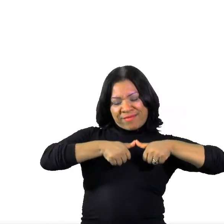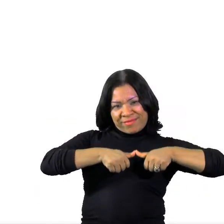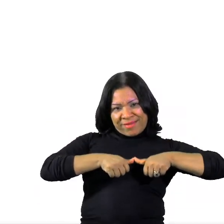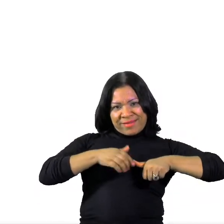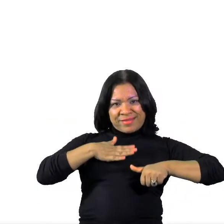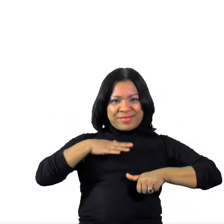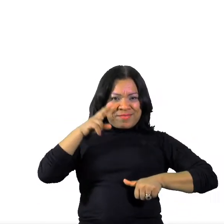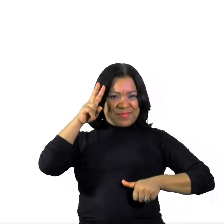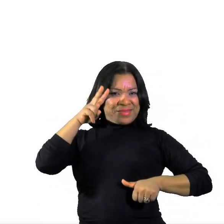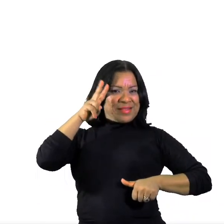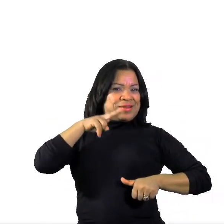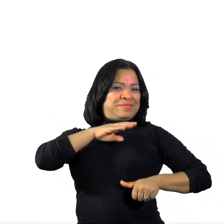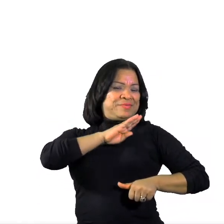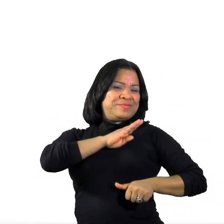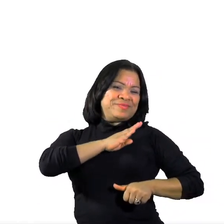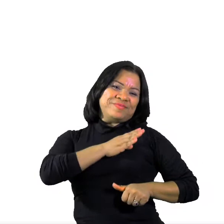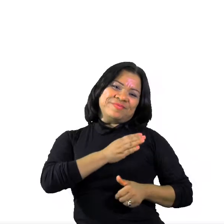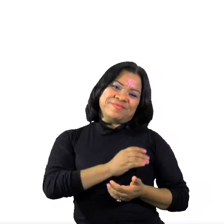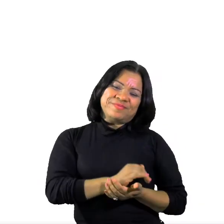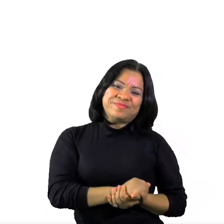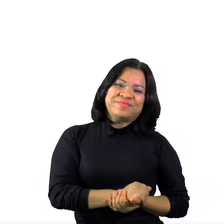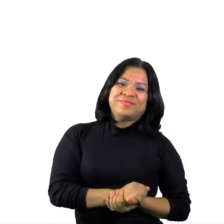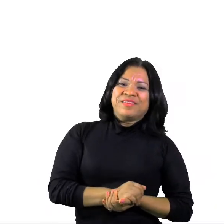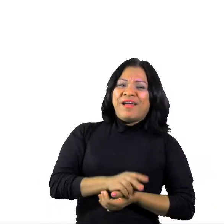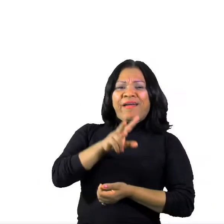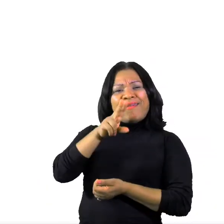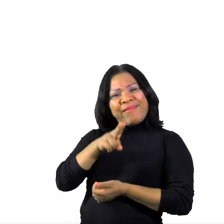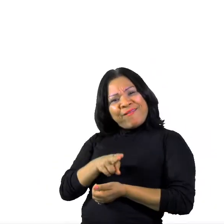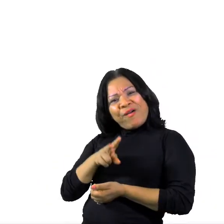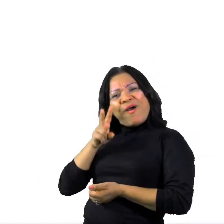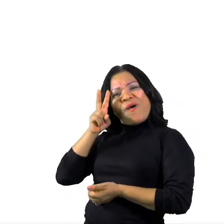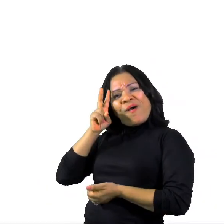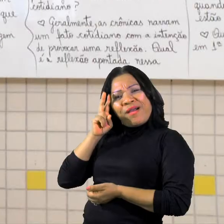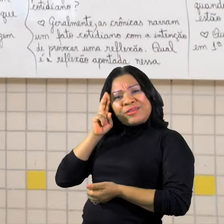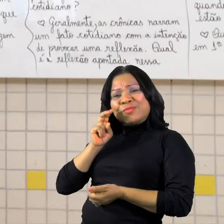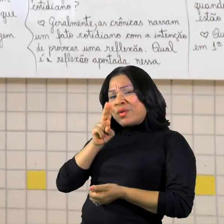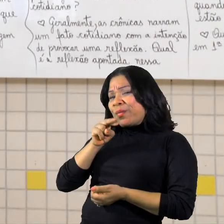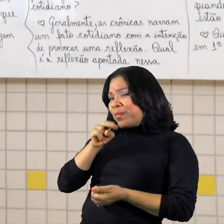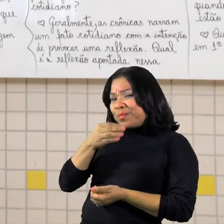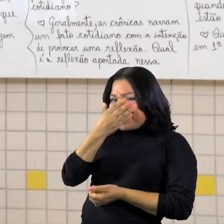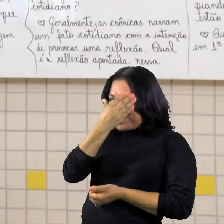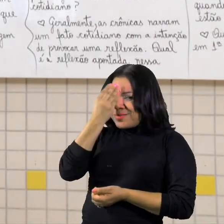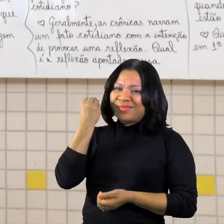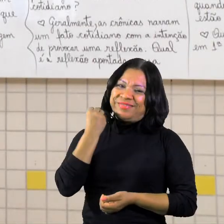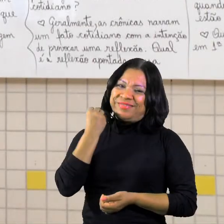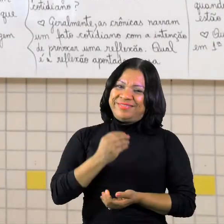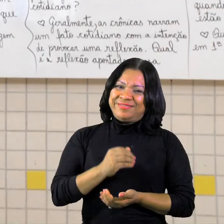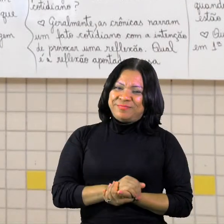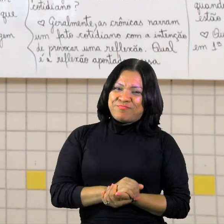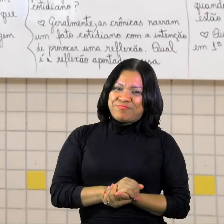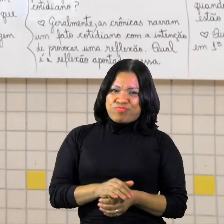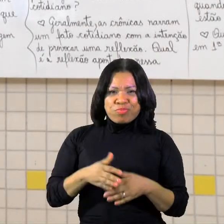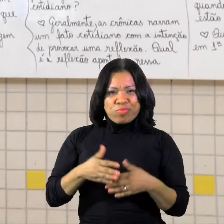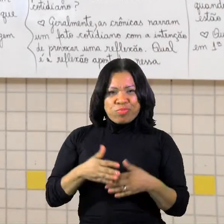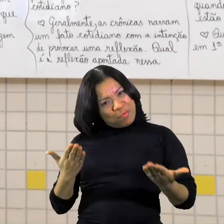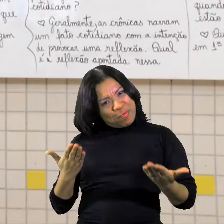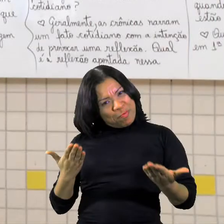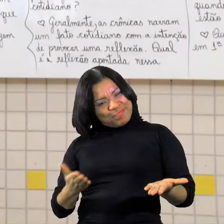coração, tal como essas histórias que jamais serão esquecidas. Então, gostaram da